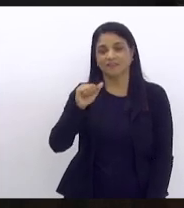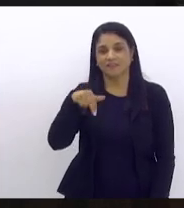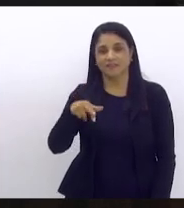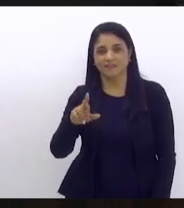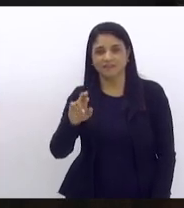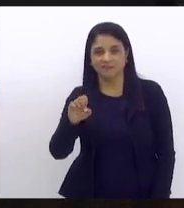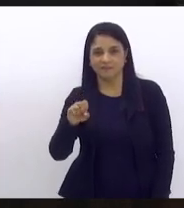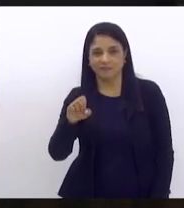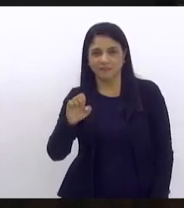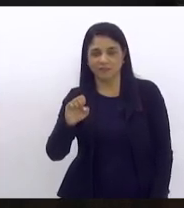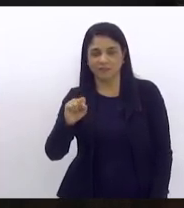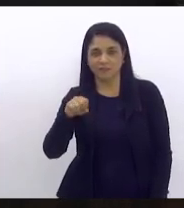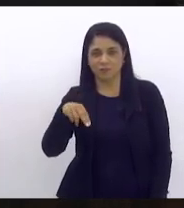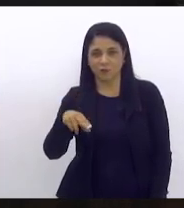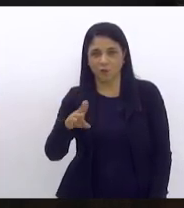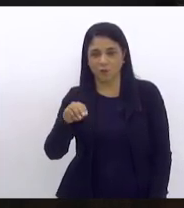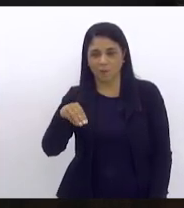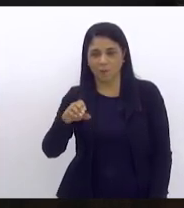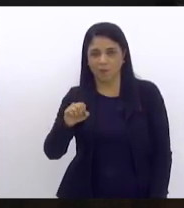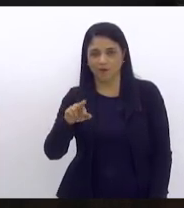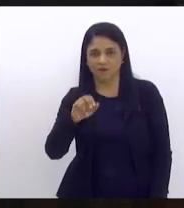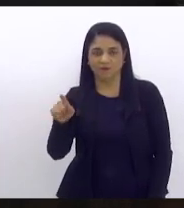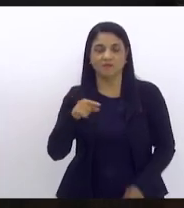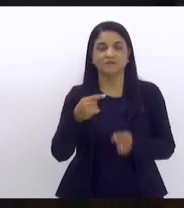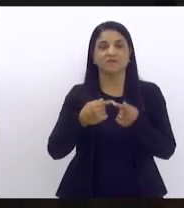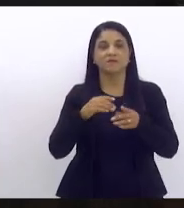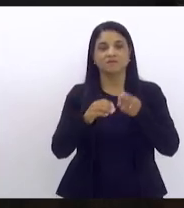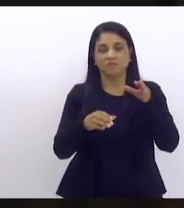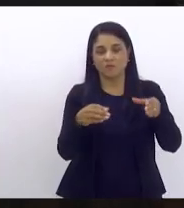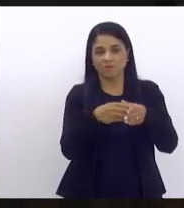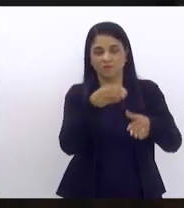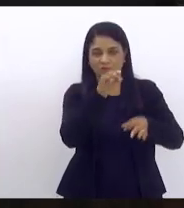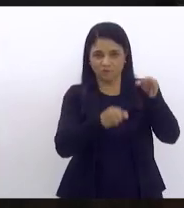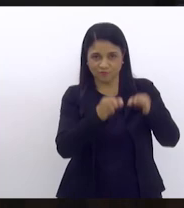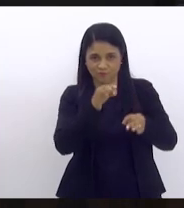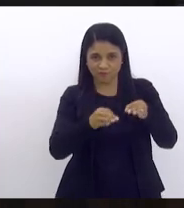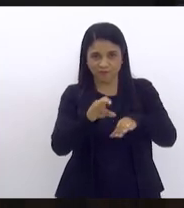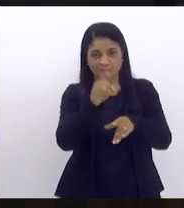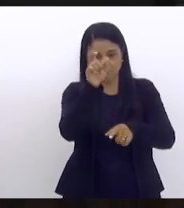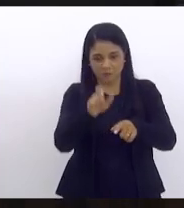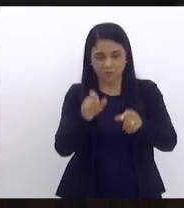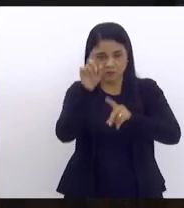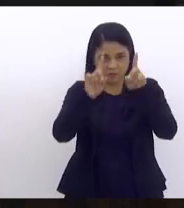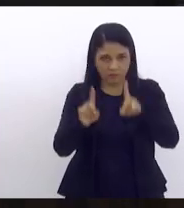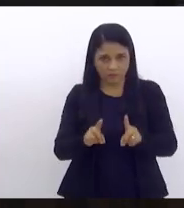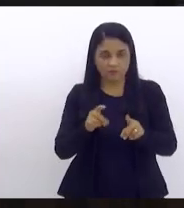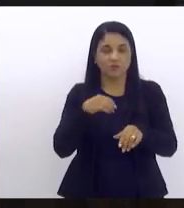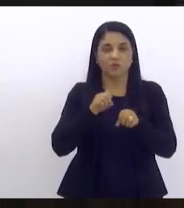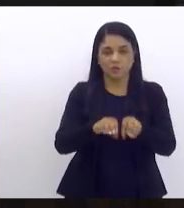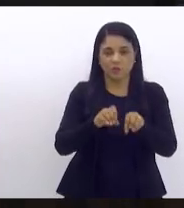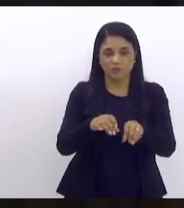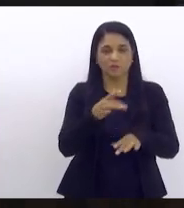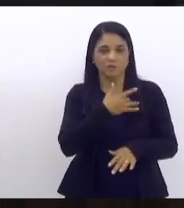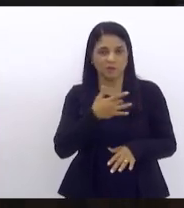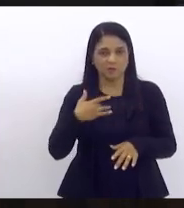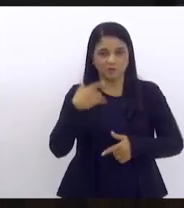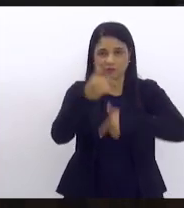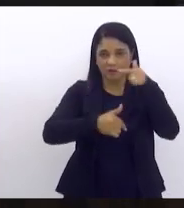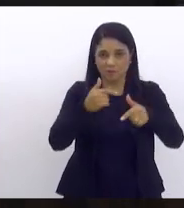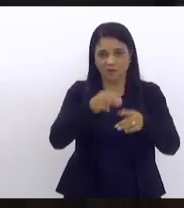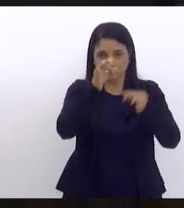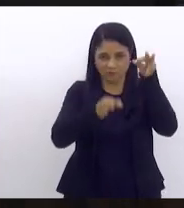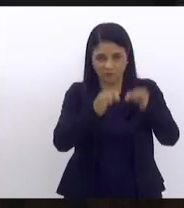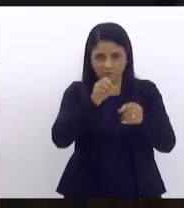das comissões Constituição e Justiça, da pessoa com deficiência, de saúde, de educação, de trabalho,